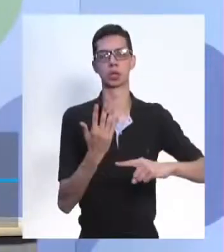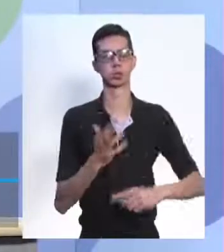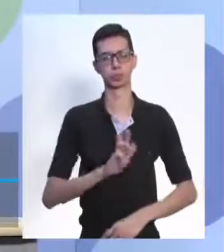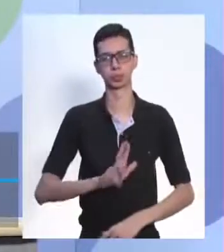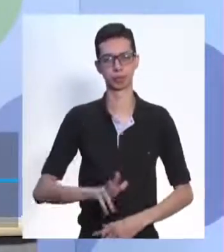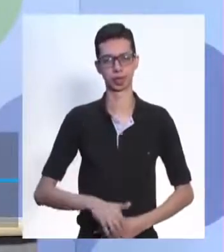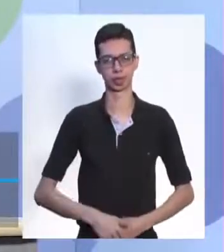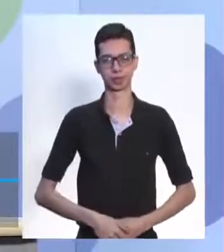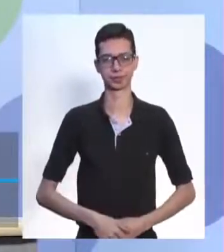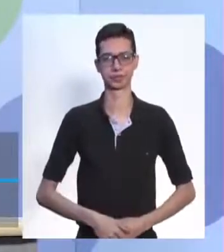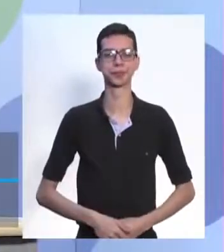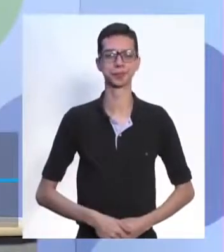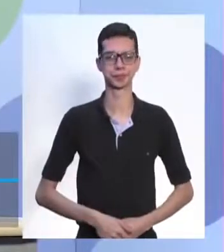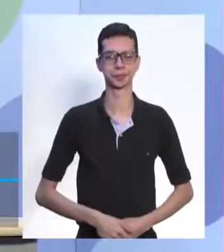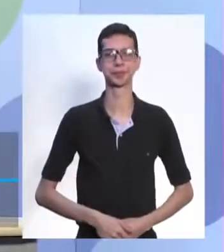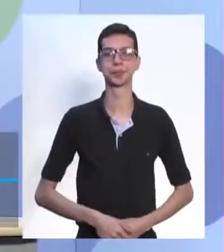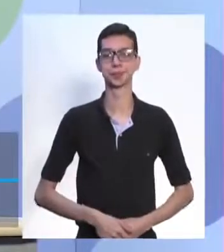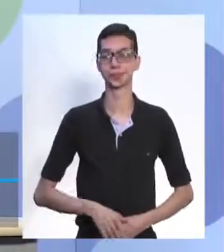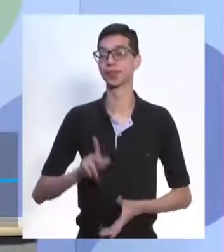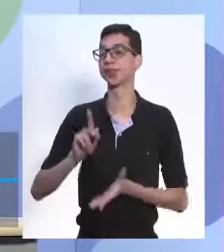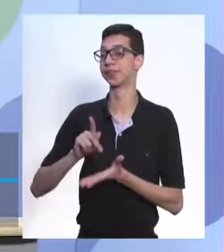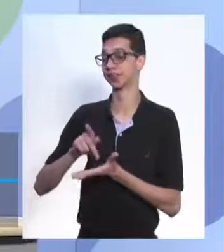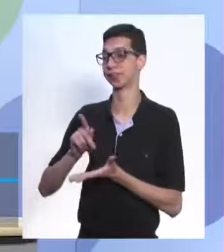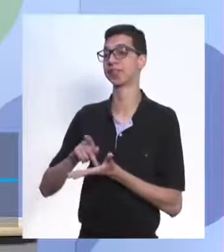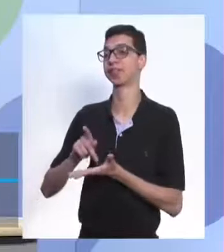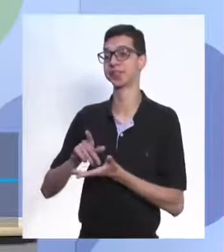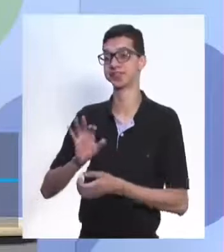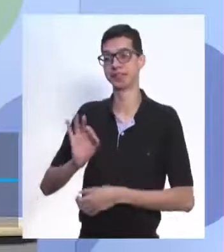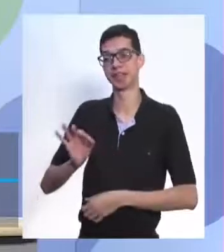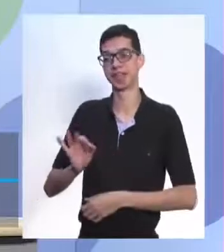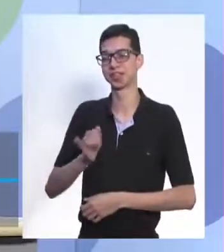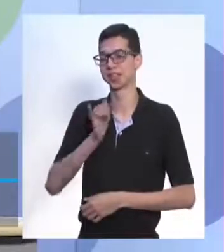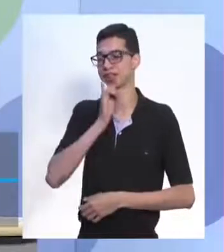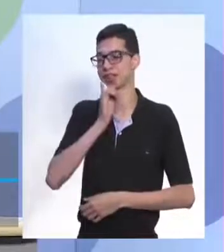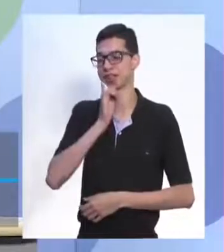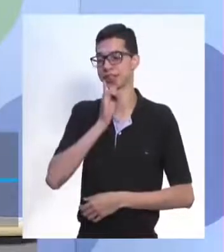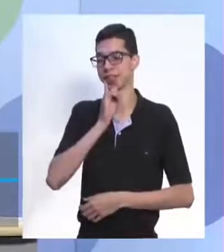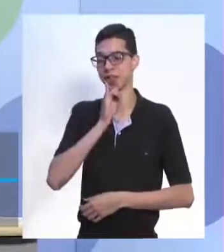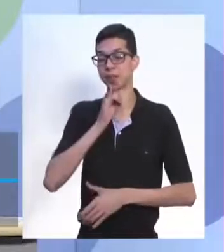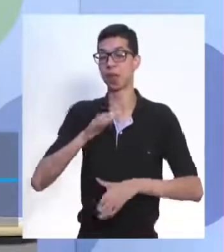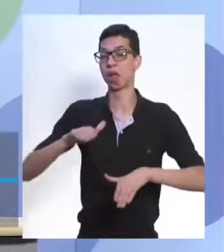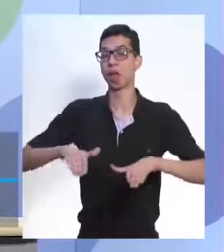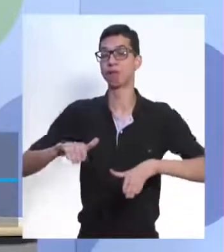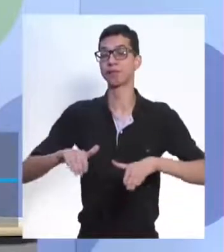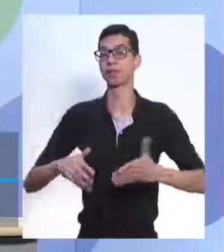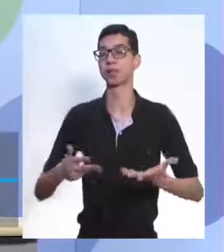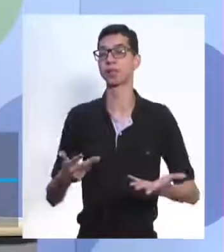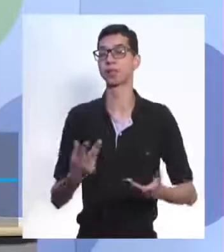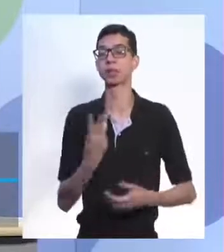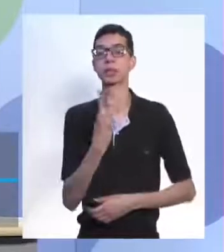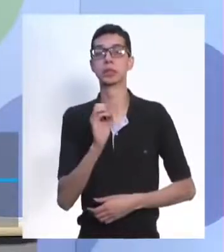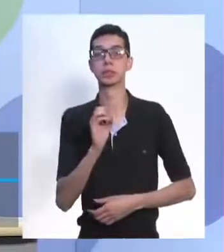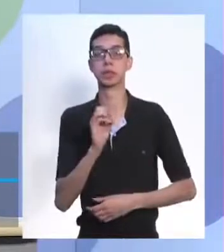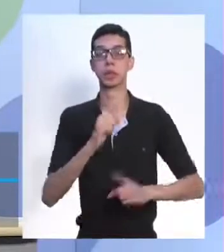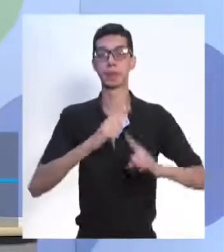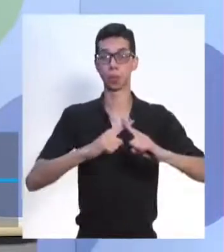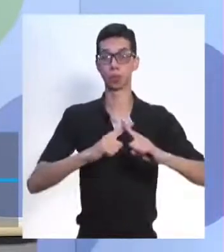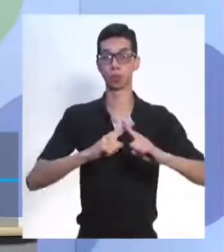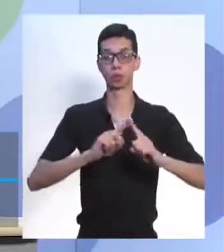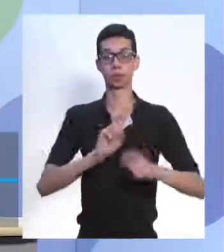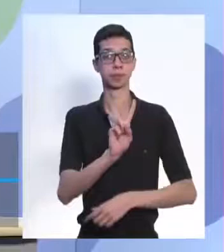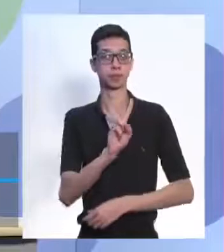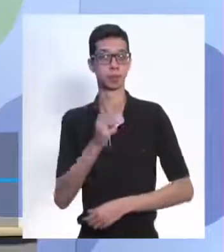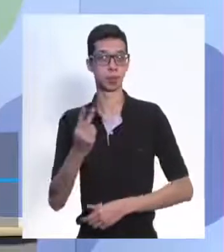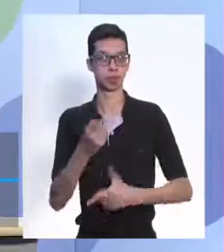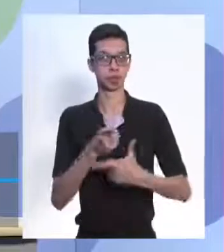na verdade, né? Isso Tem mesmo. um motivo para, de repente, o 30 que estava multiplicando passar a ser dividido do outro